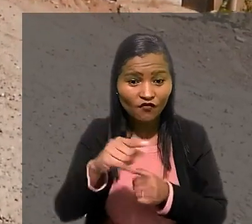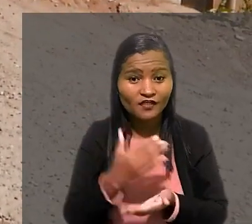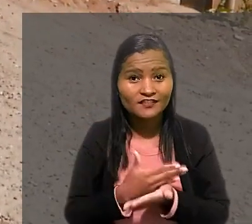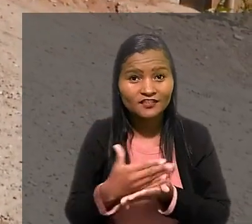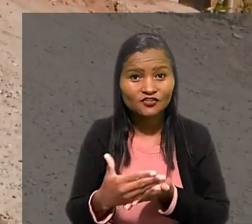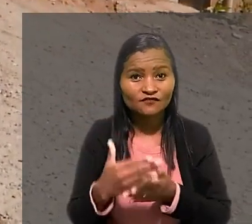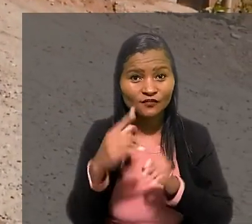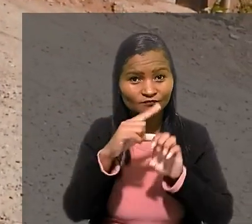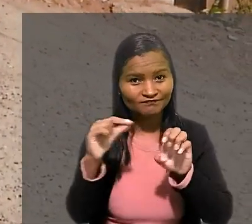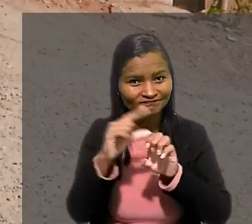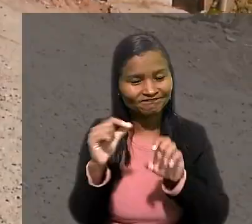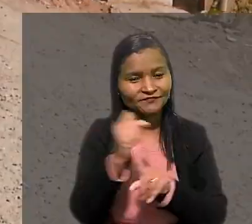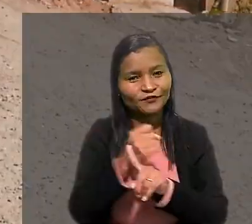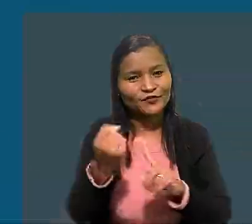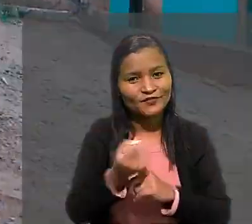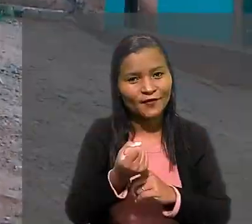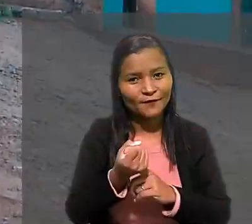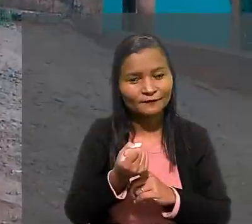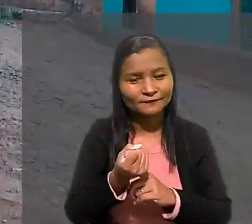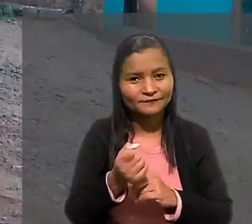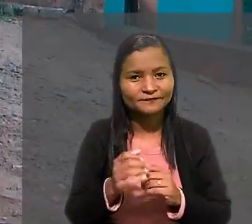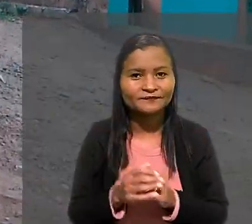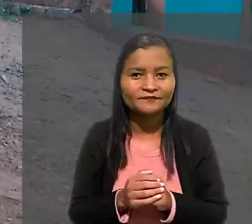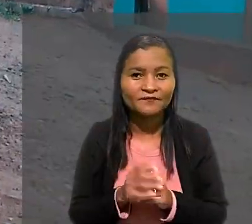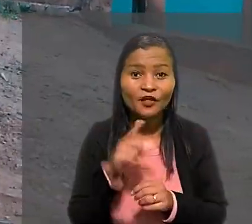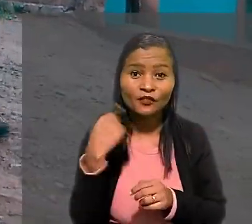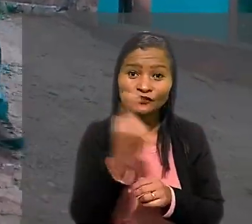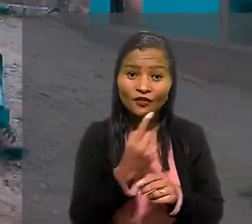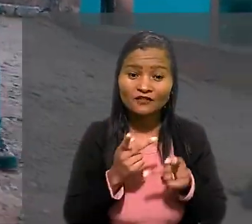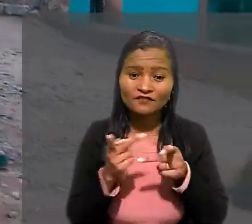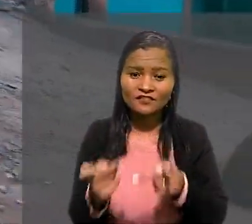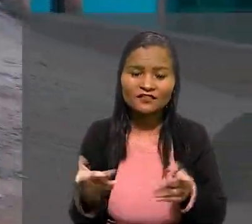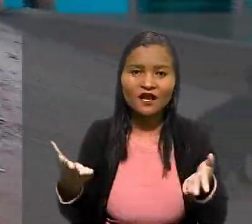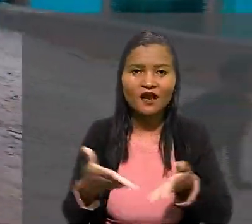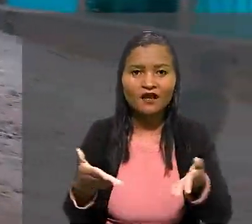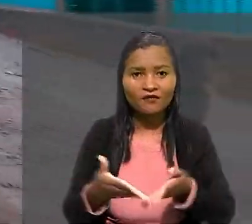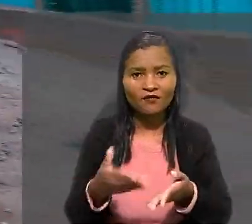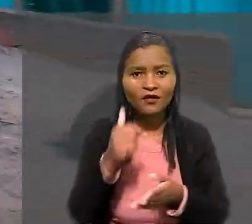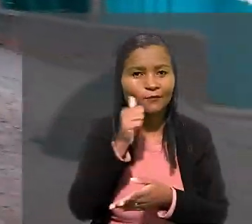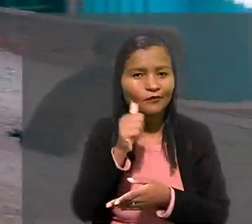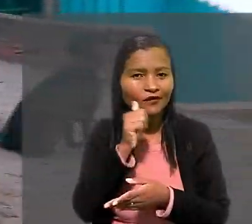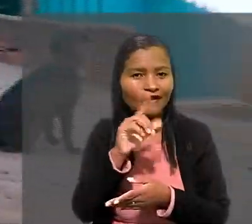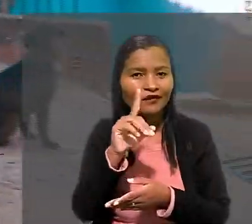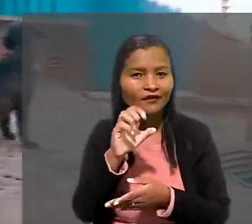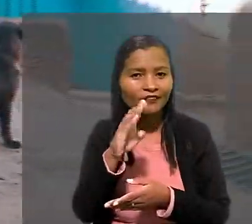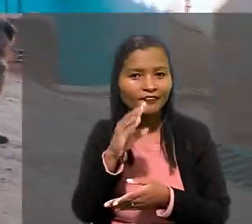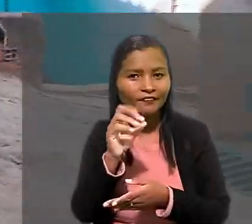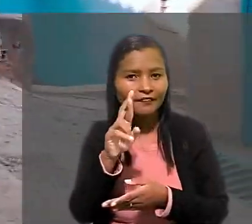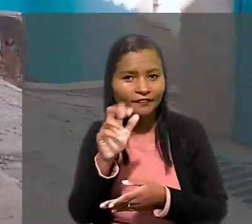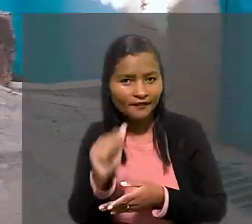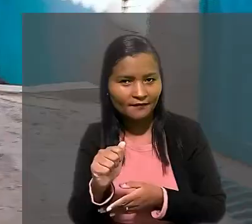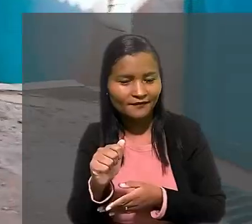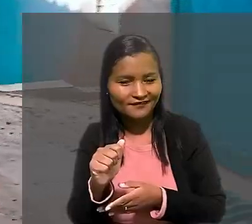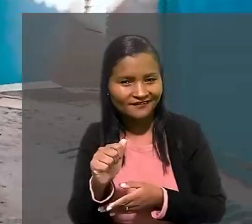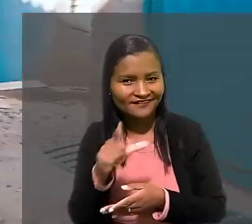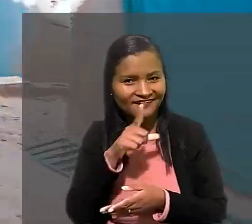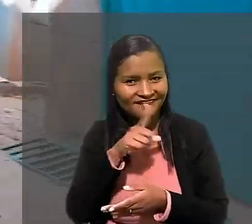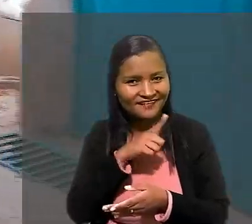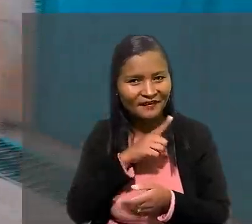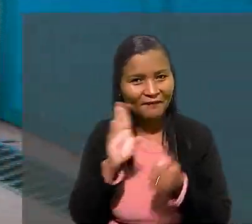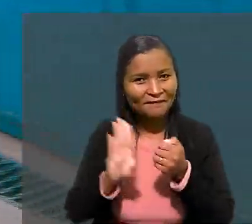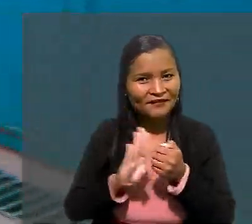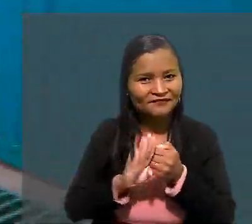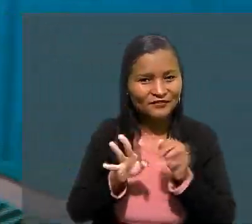iniciativa do empreendedorismo social. A gente vai visitar agora a Débora, que é uma das moradoras beneficiadas com esse projeto